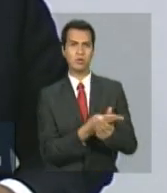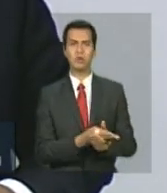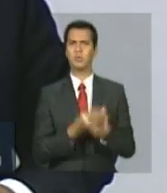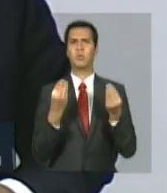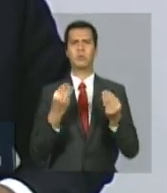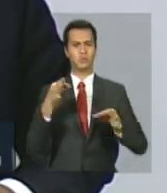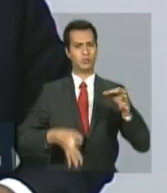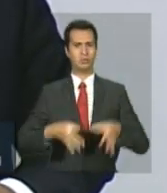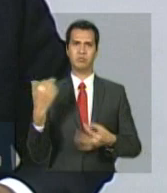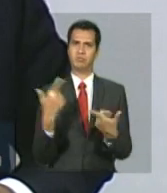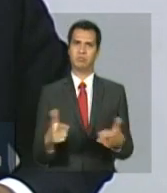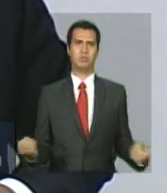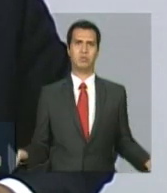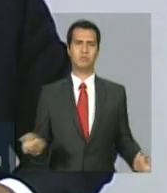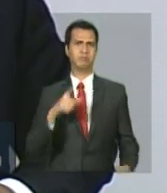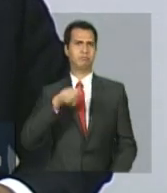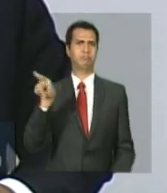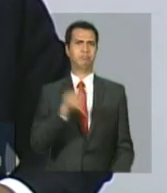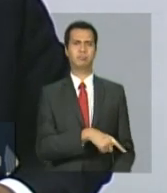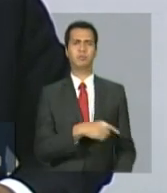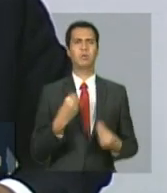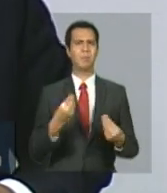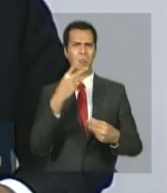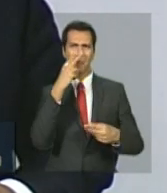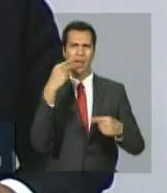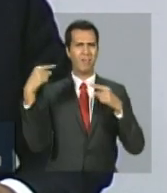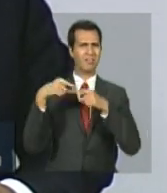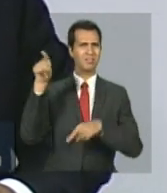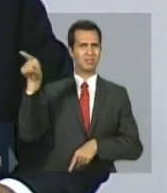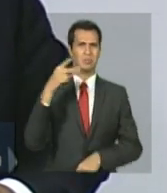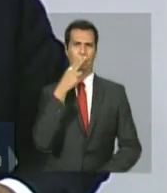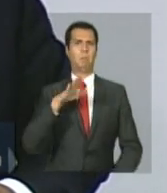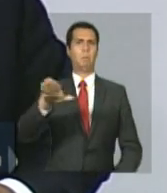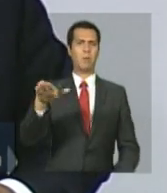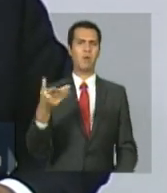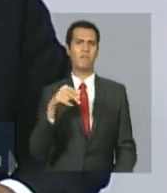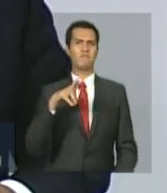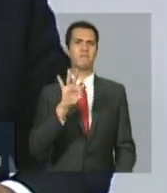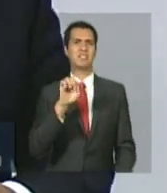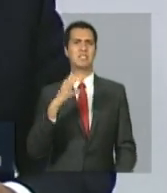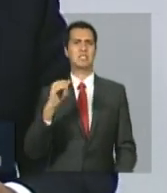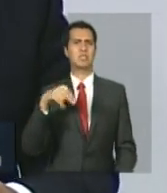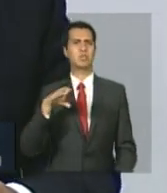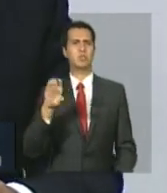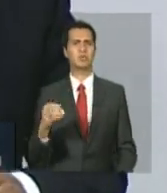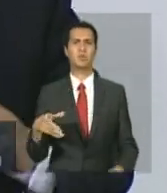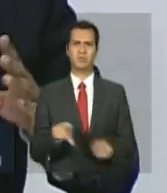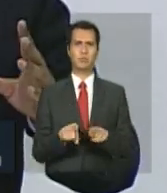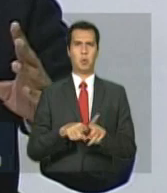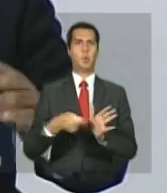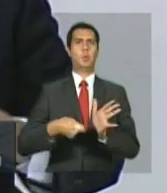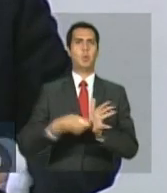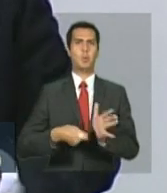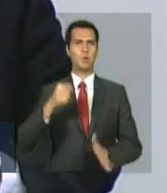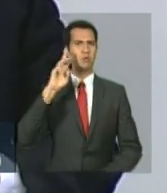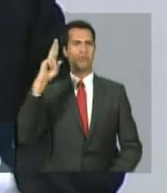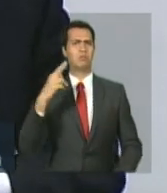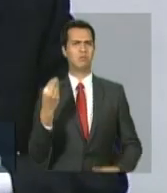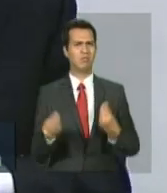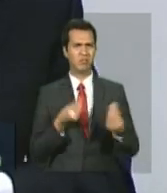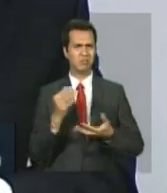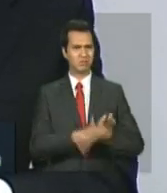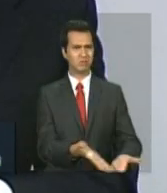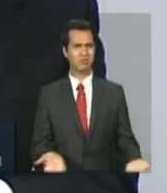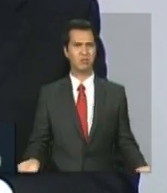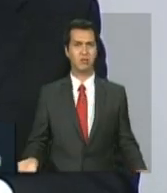exceção. Isso tangencia com fascismo, isso tangencia com autoritarismo. Há quem diga, mas o